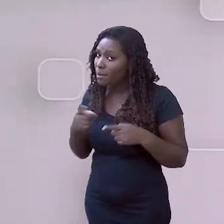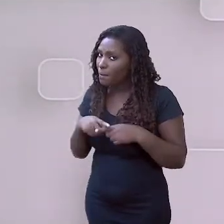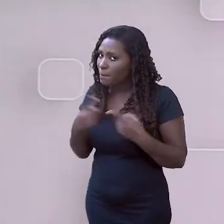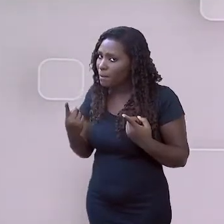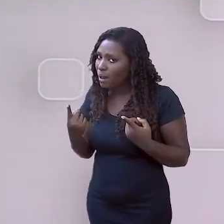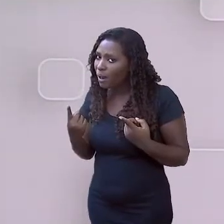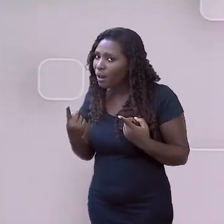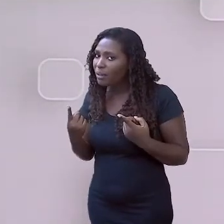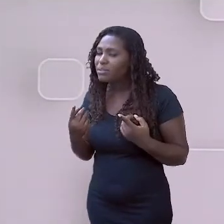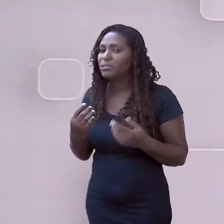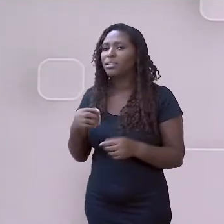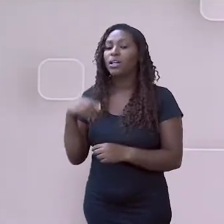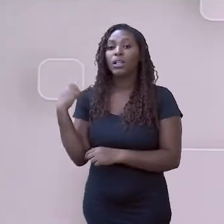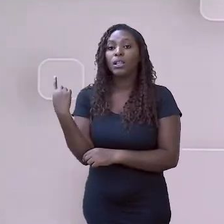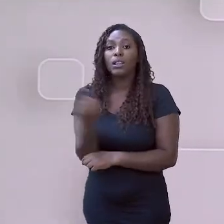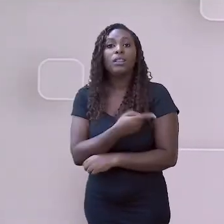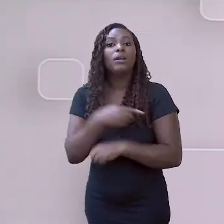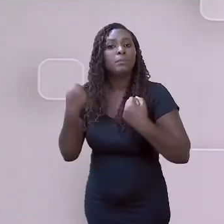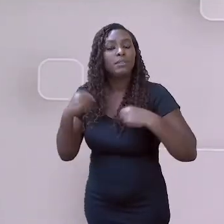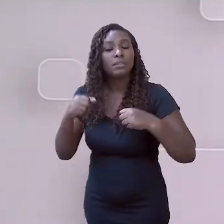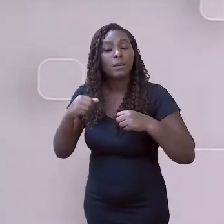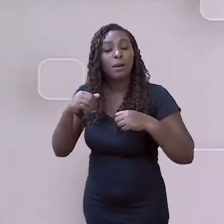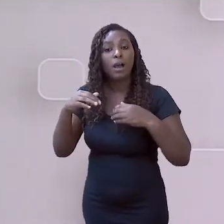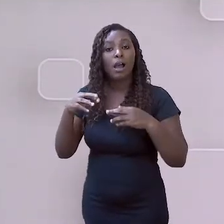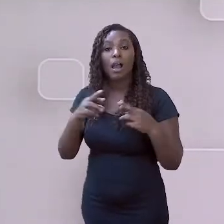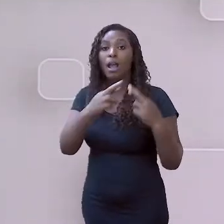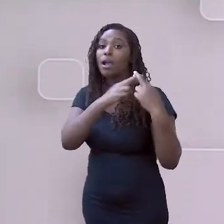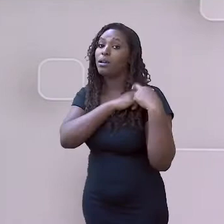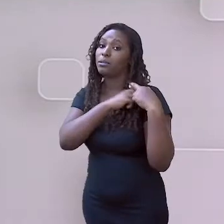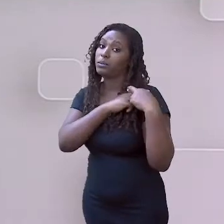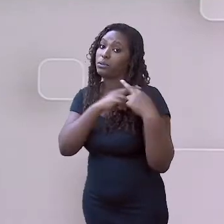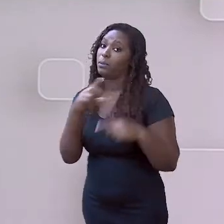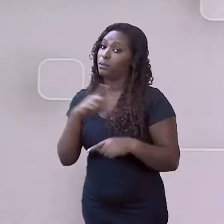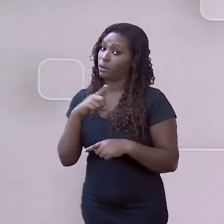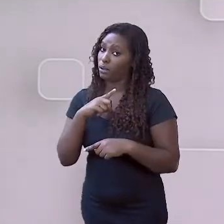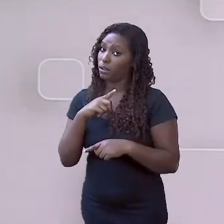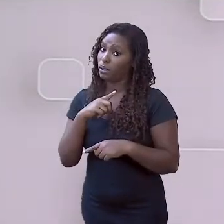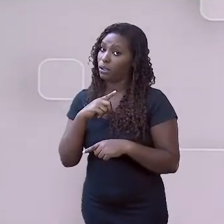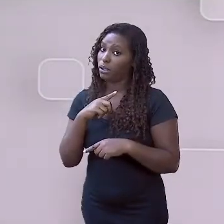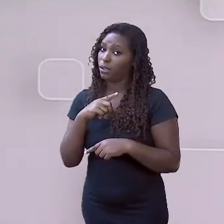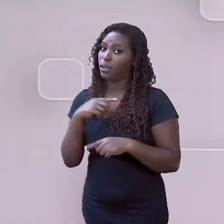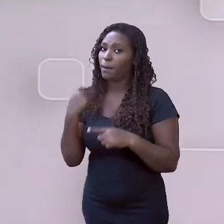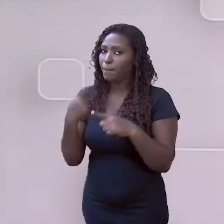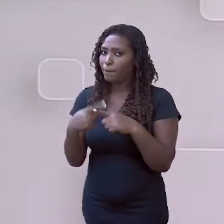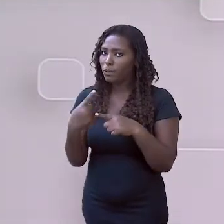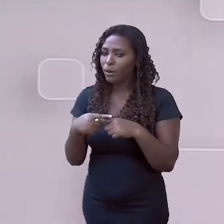E lembrando, nós vivemos em um mundo globalizado.